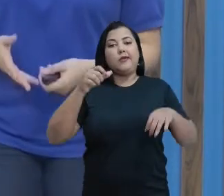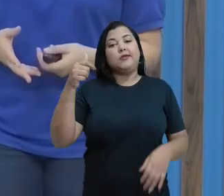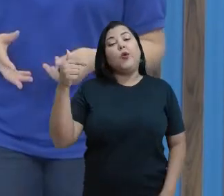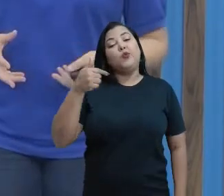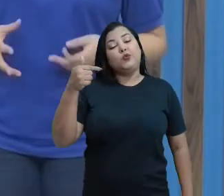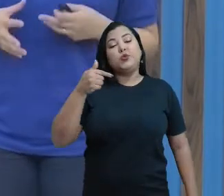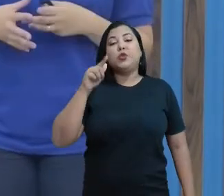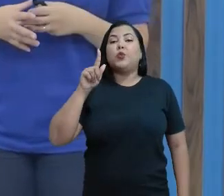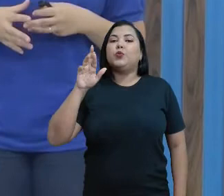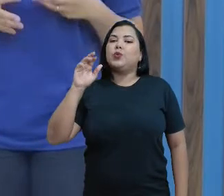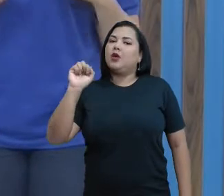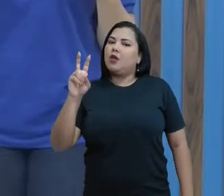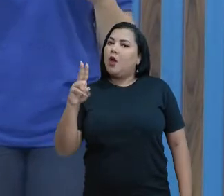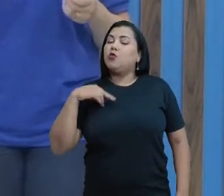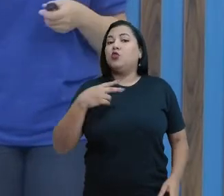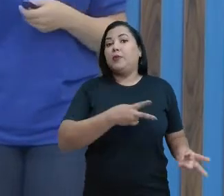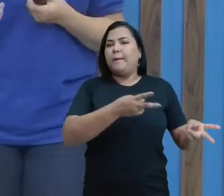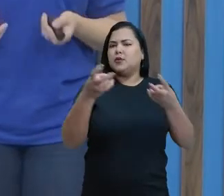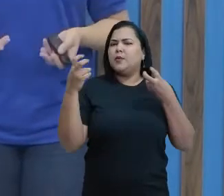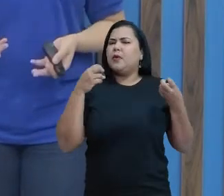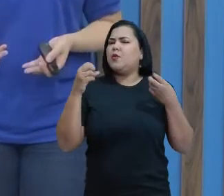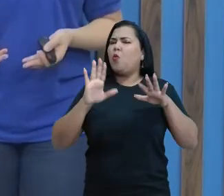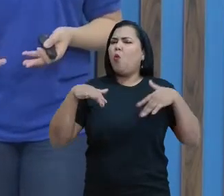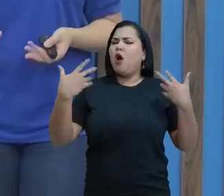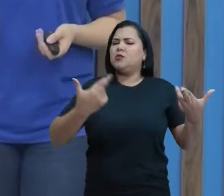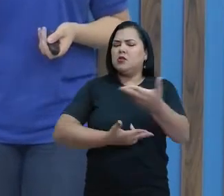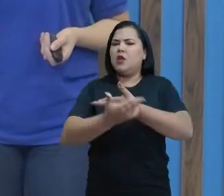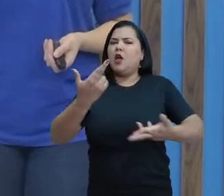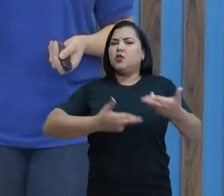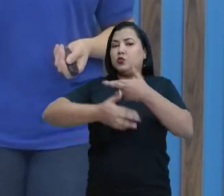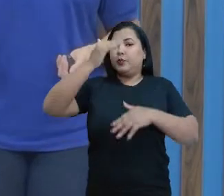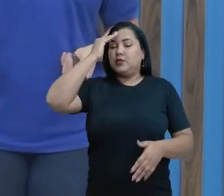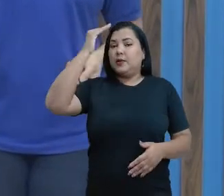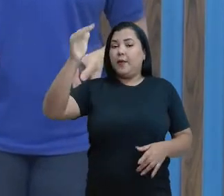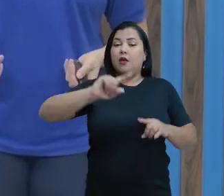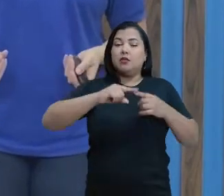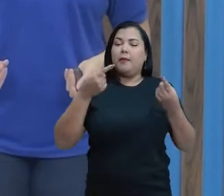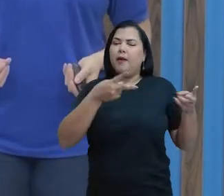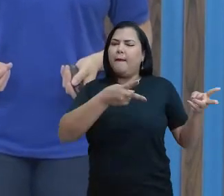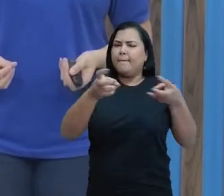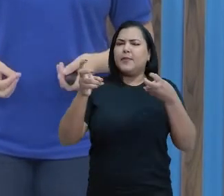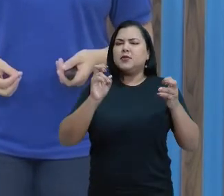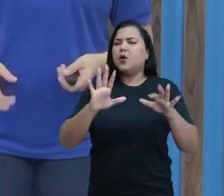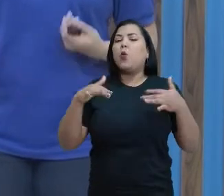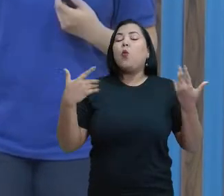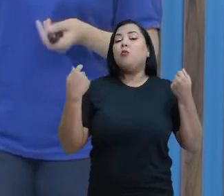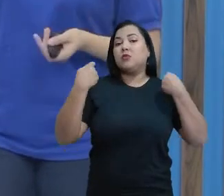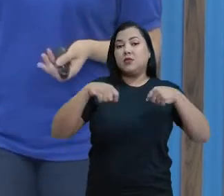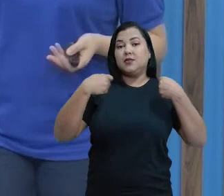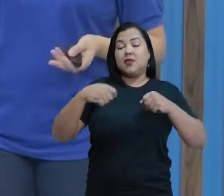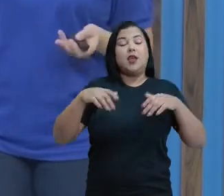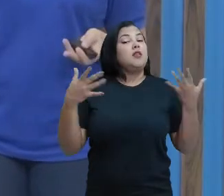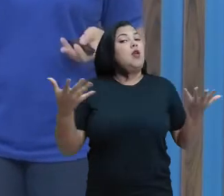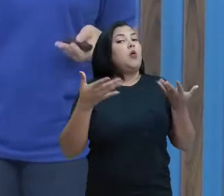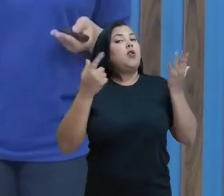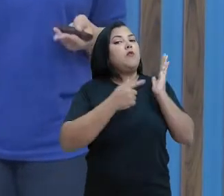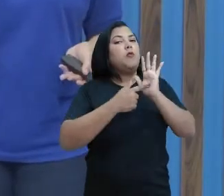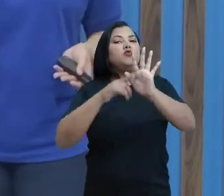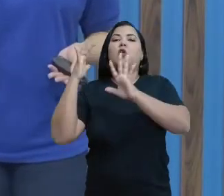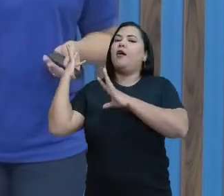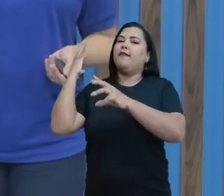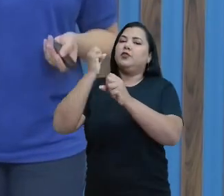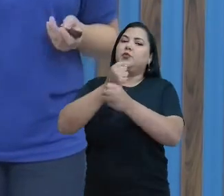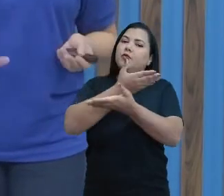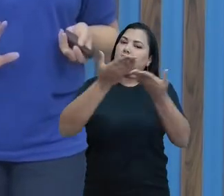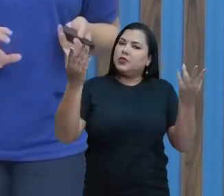A gente viu as principais relações iniciais, as observações que a gente precisava fazer, e aí eu vou trazer aqui numa revisão para